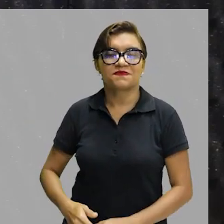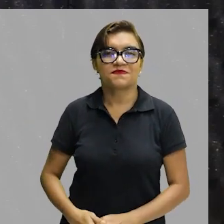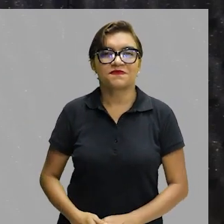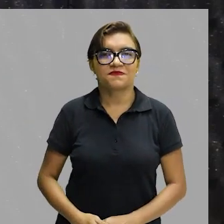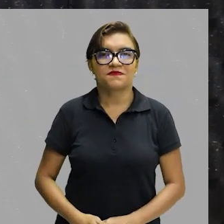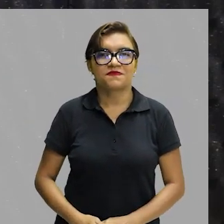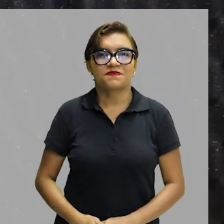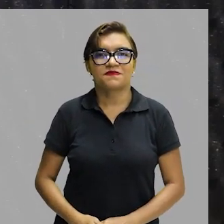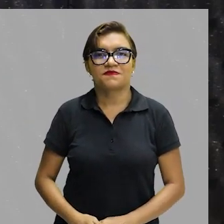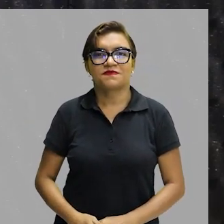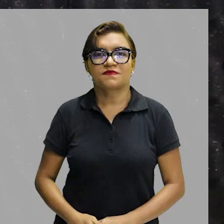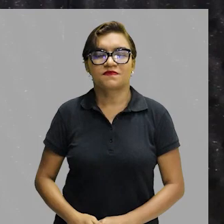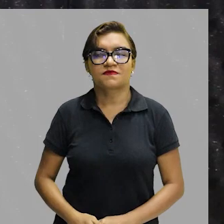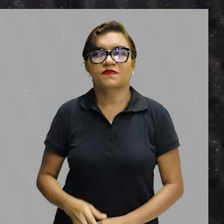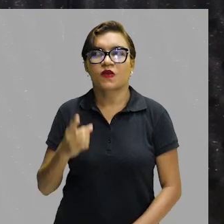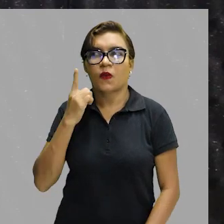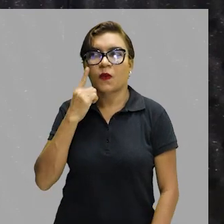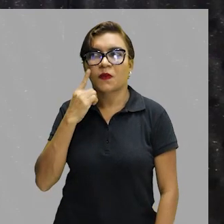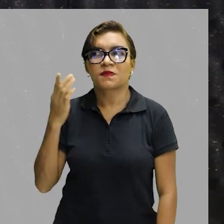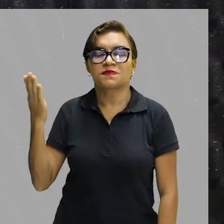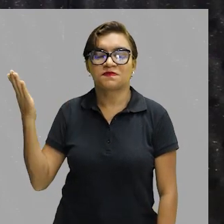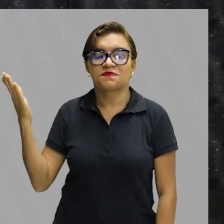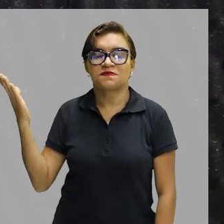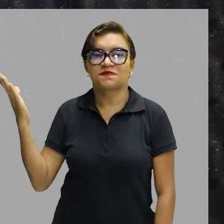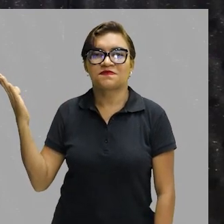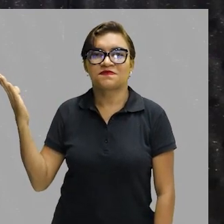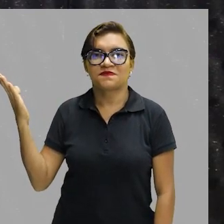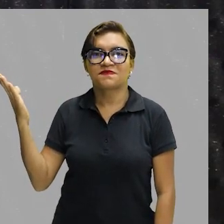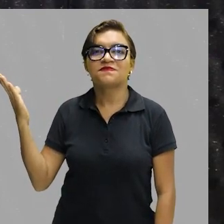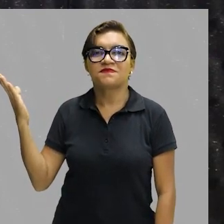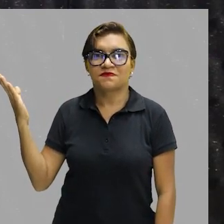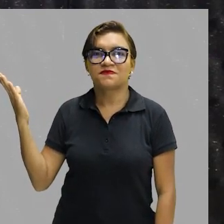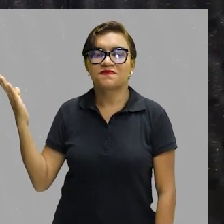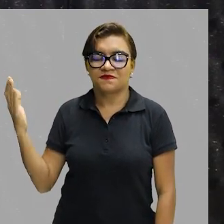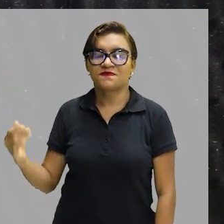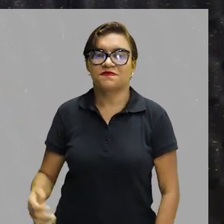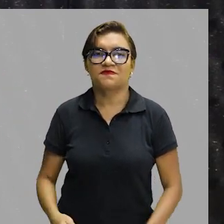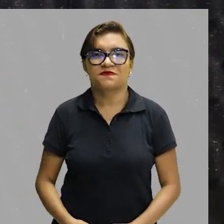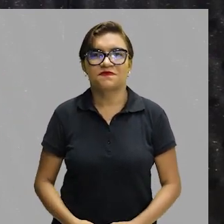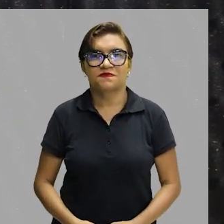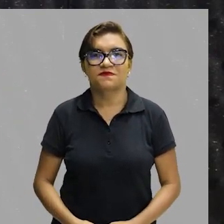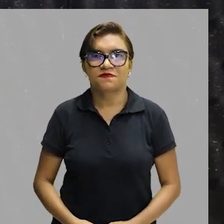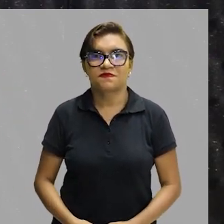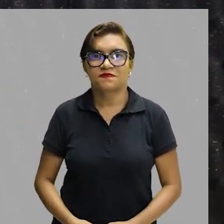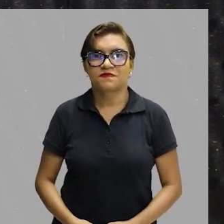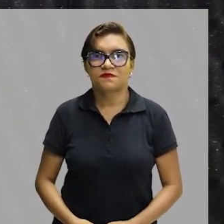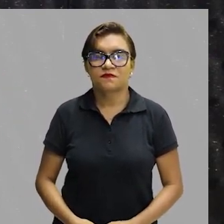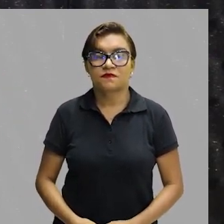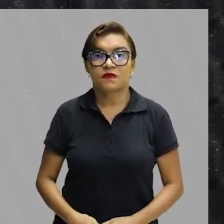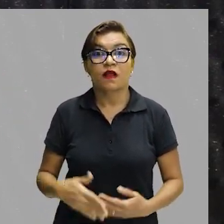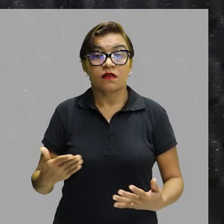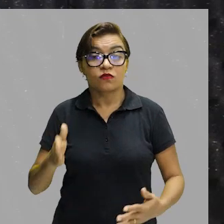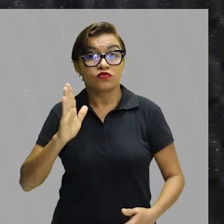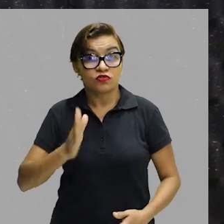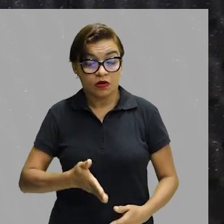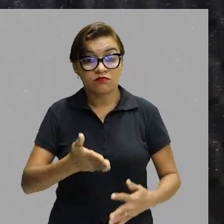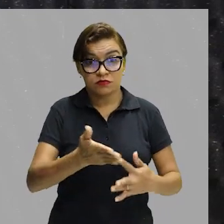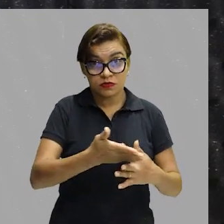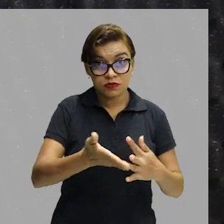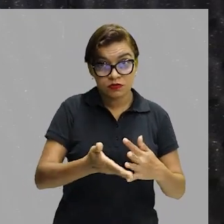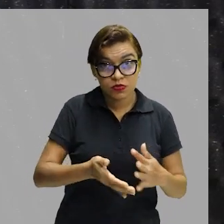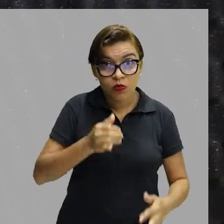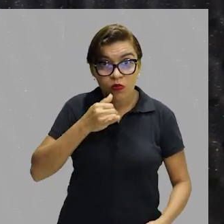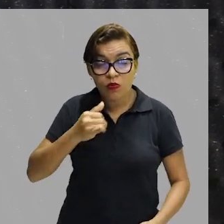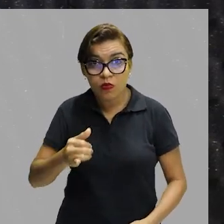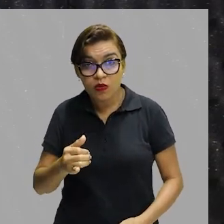3p6, 4s2, 3d10, 4p6, 5s2. Feita a distribuição eletrônica, turma,